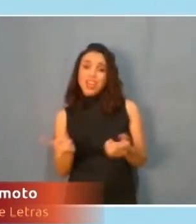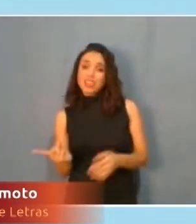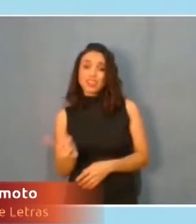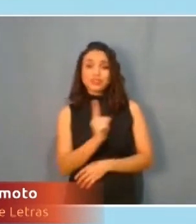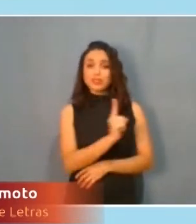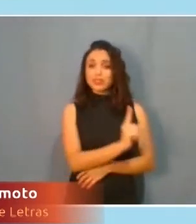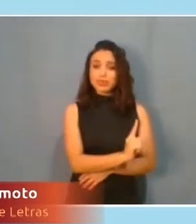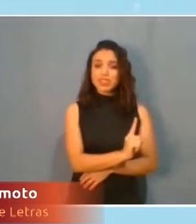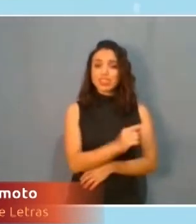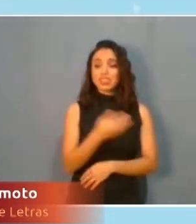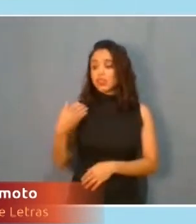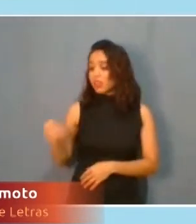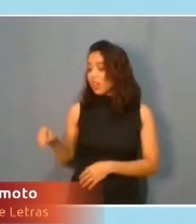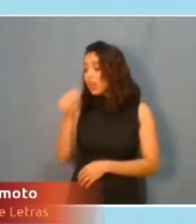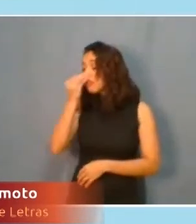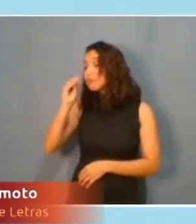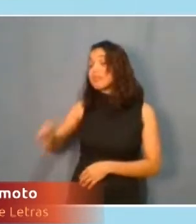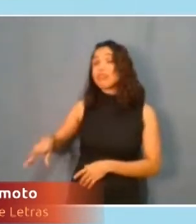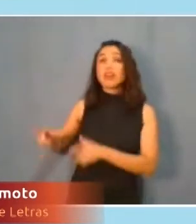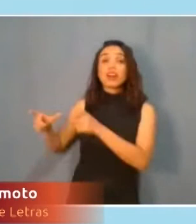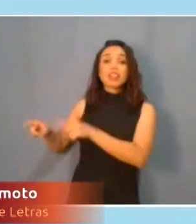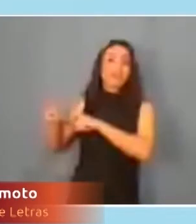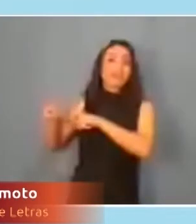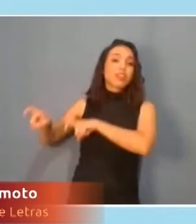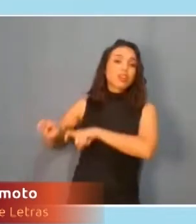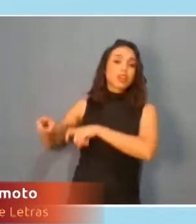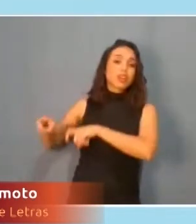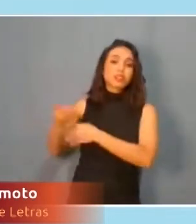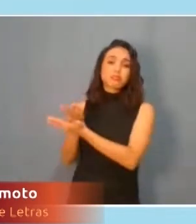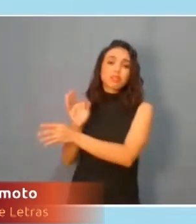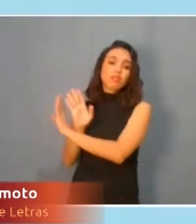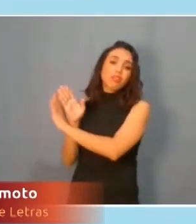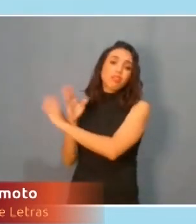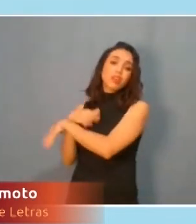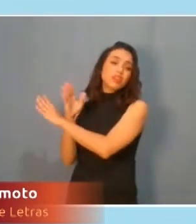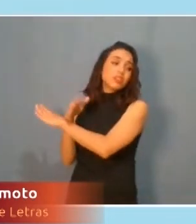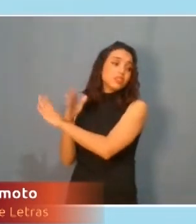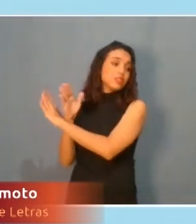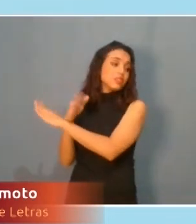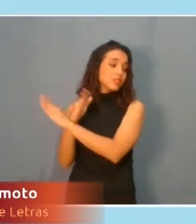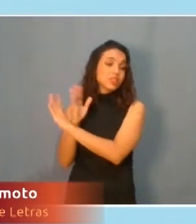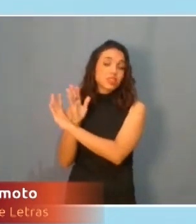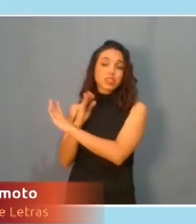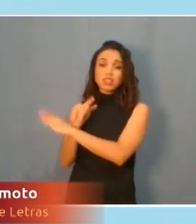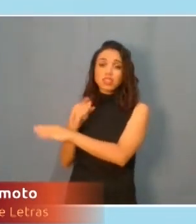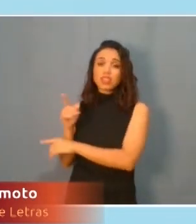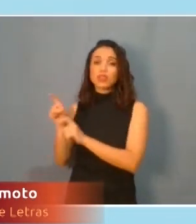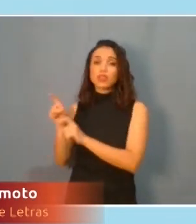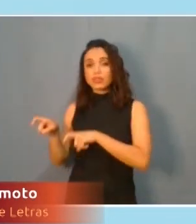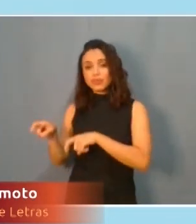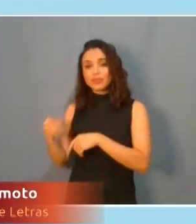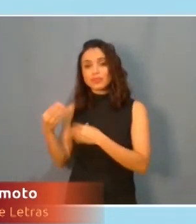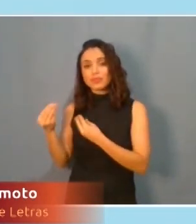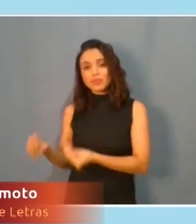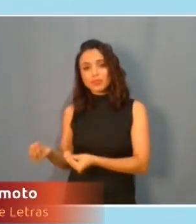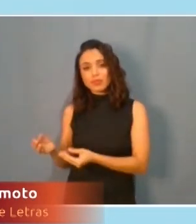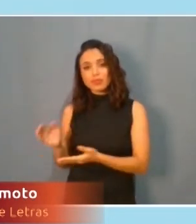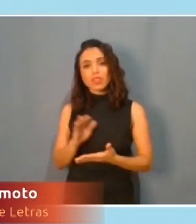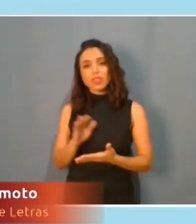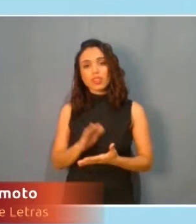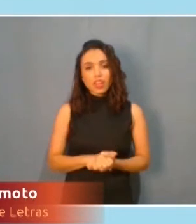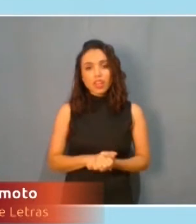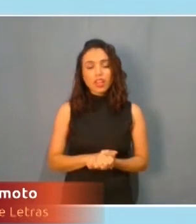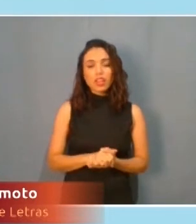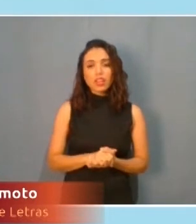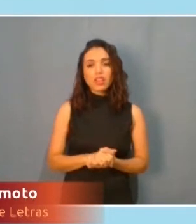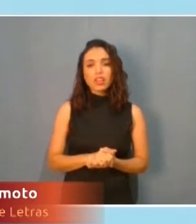no campo e passando fome. E a mesma coisa hoje com as periferias das grandes cidades, né? Que é onde se abriga a maior parte